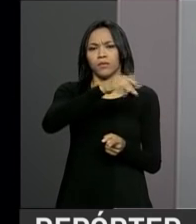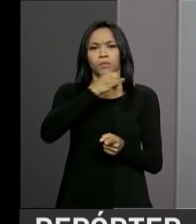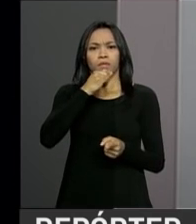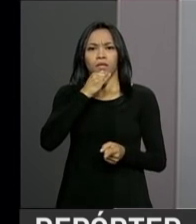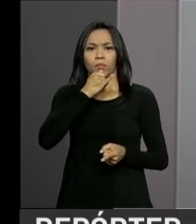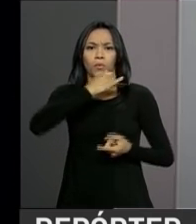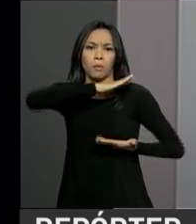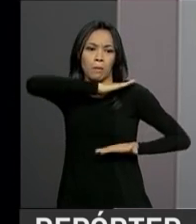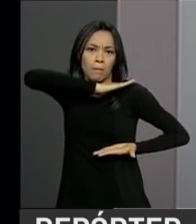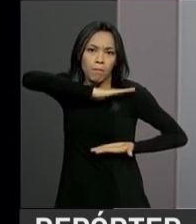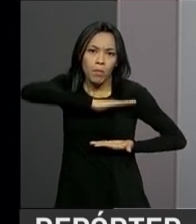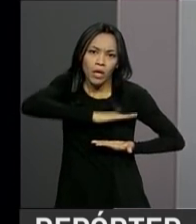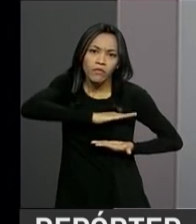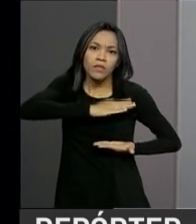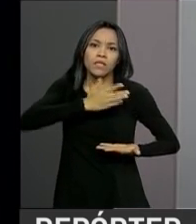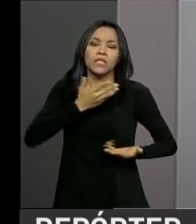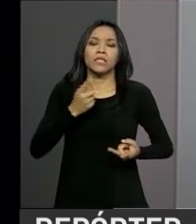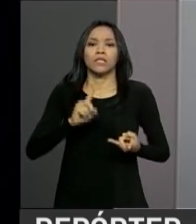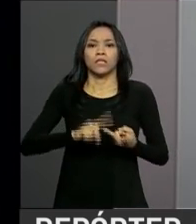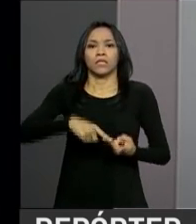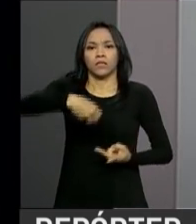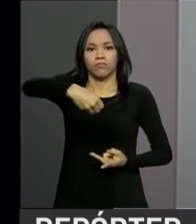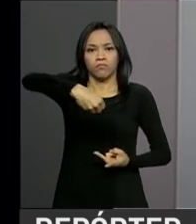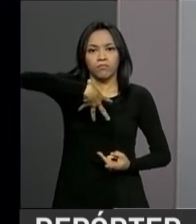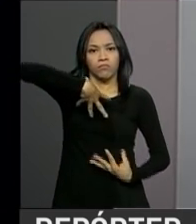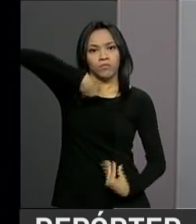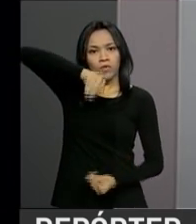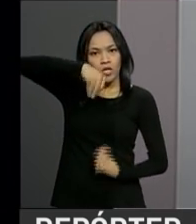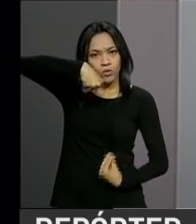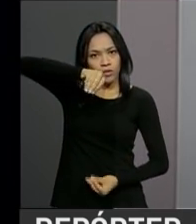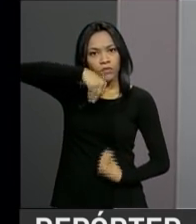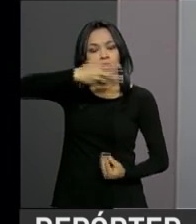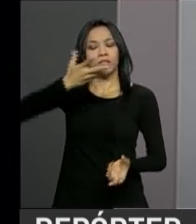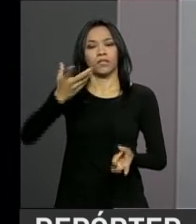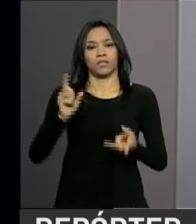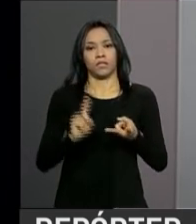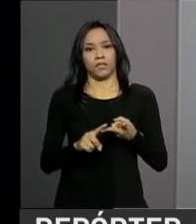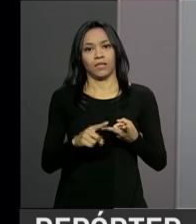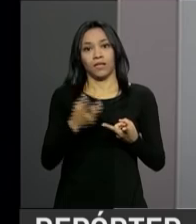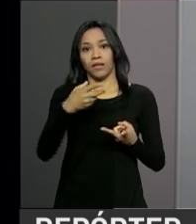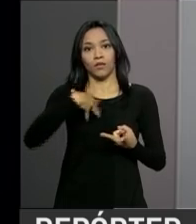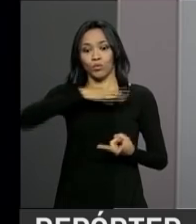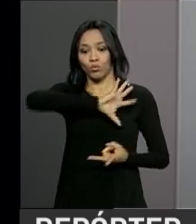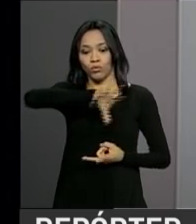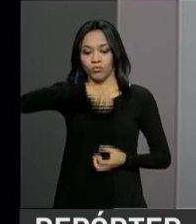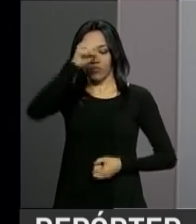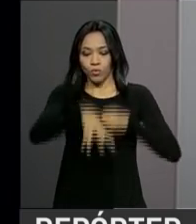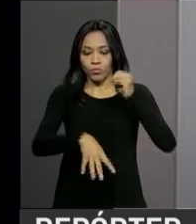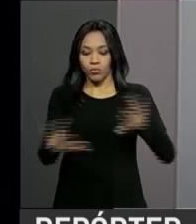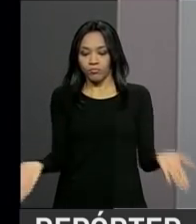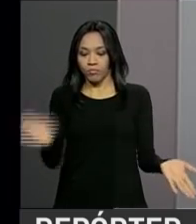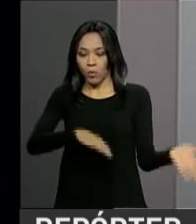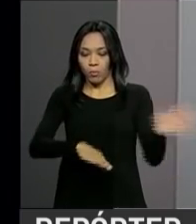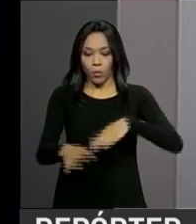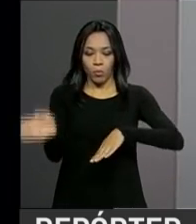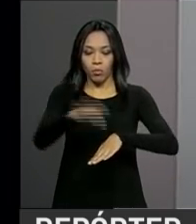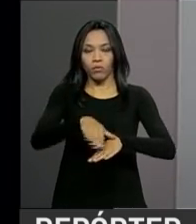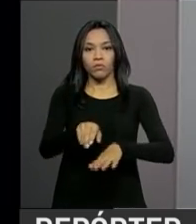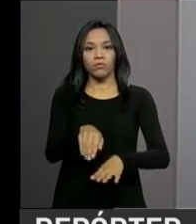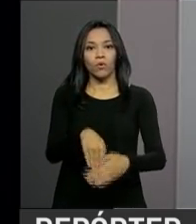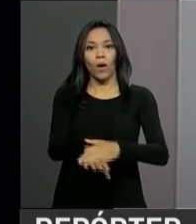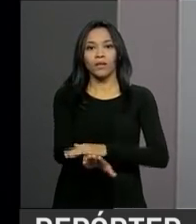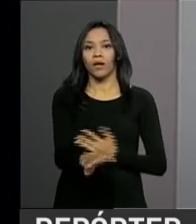mamógrafos equipamentos de Radiologia que de radiografia que estão encaixotados em unidades de saúde não estão